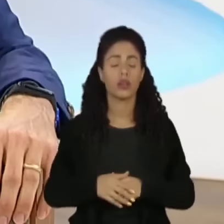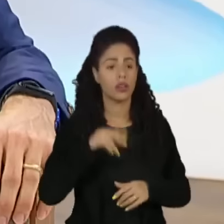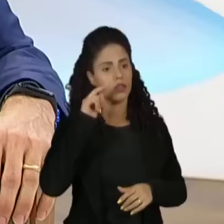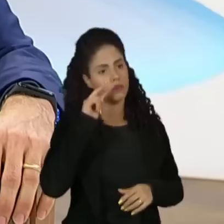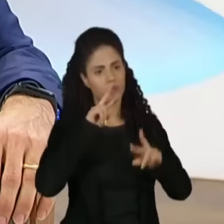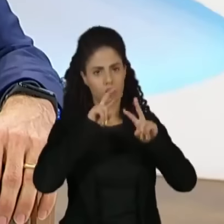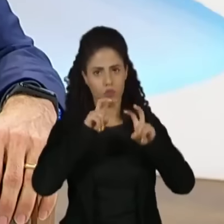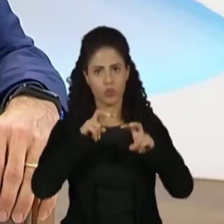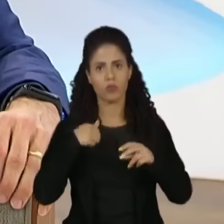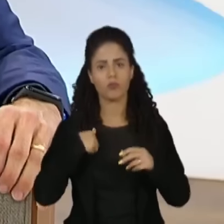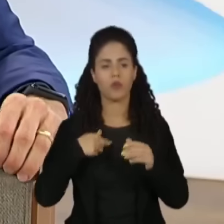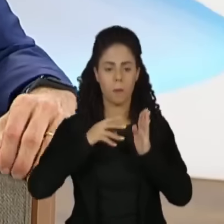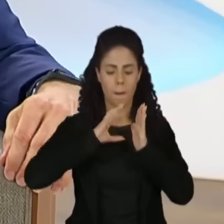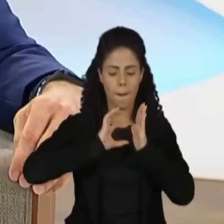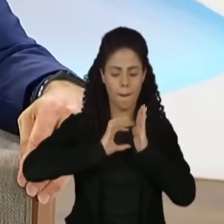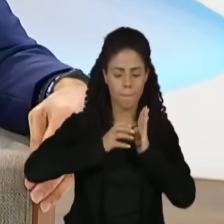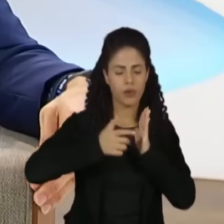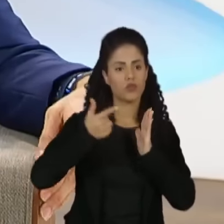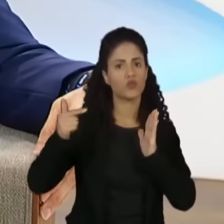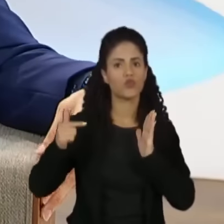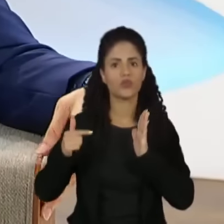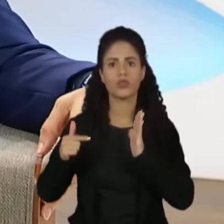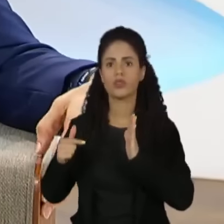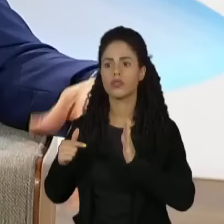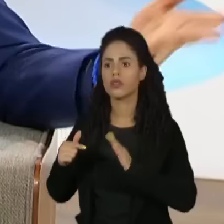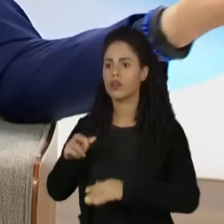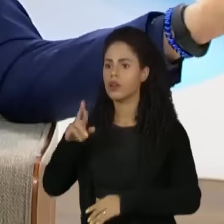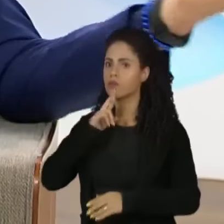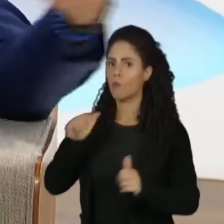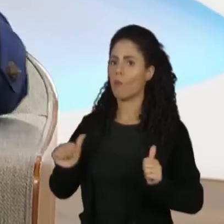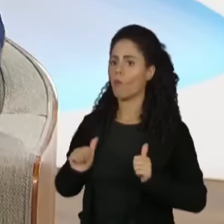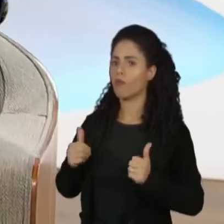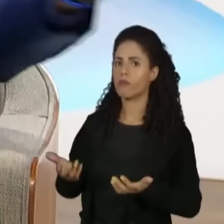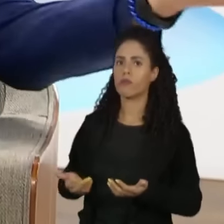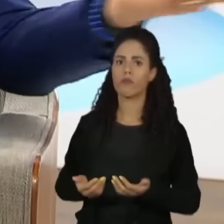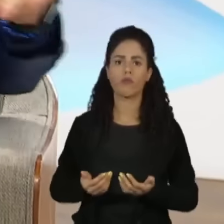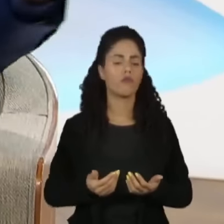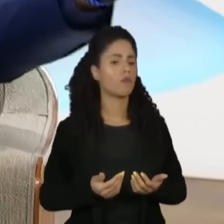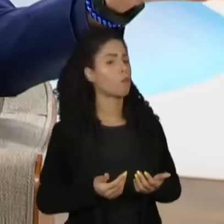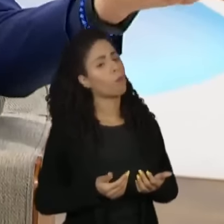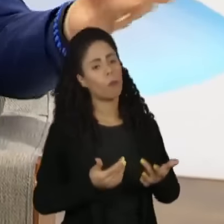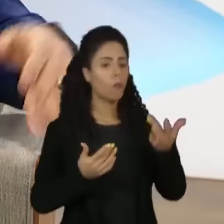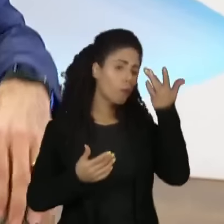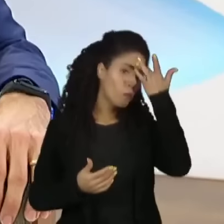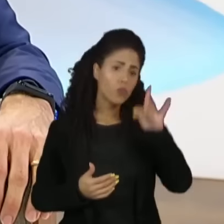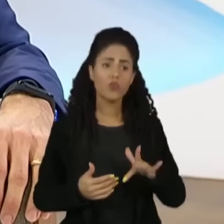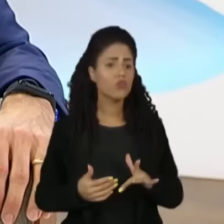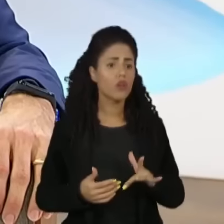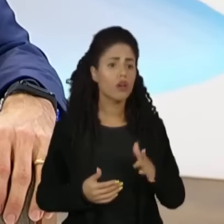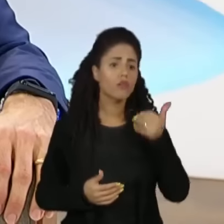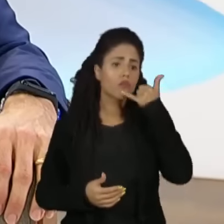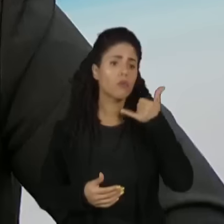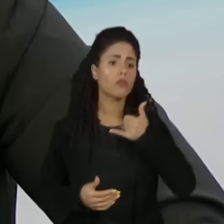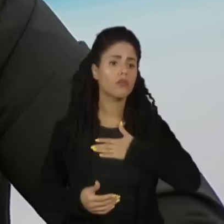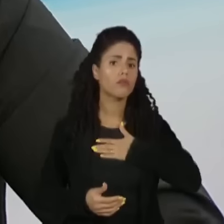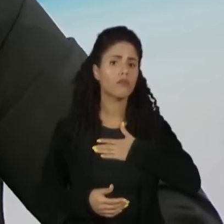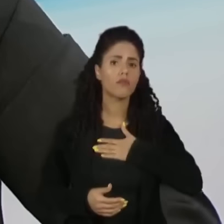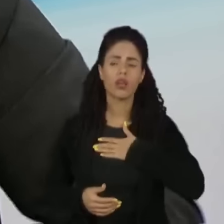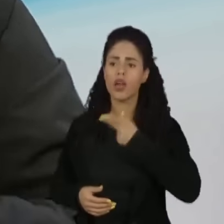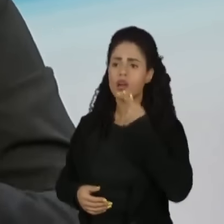falando, né, que eu estava sem partido. Ele negou, né? Quem? Ele negou, né? Mas eu vou afirmar porque foi ele que me deu o contato. Ele falou